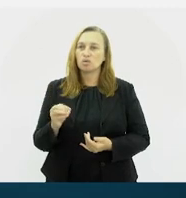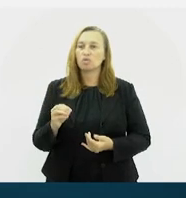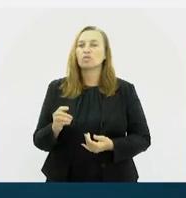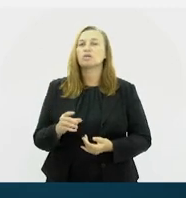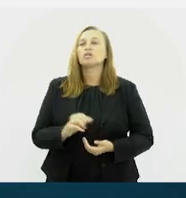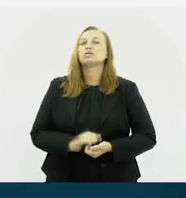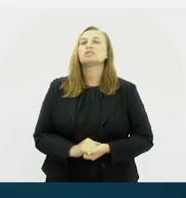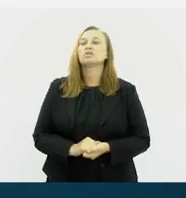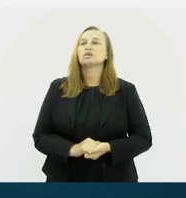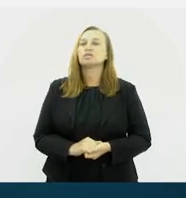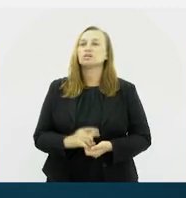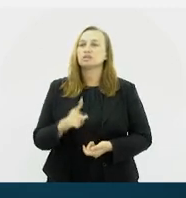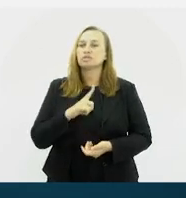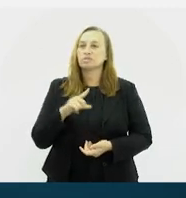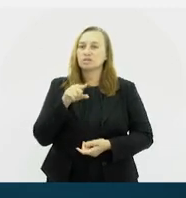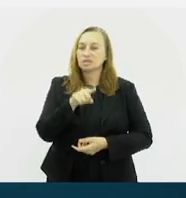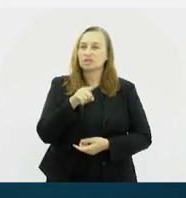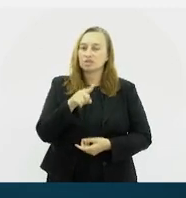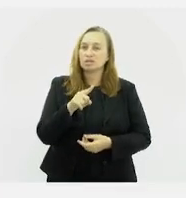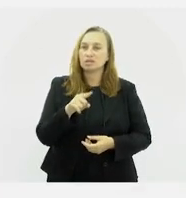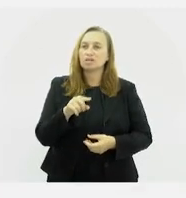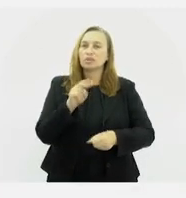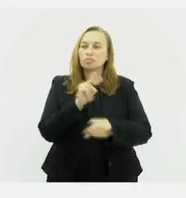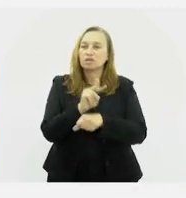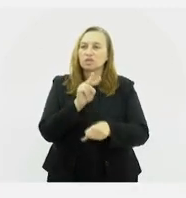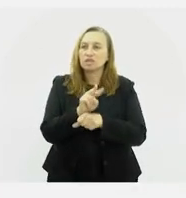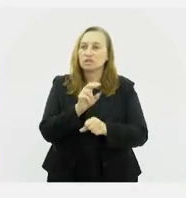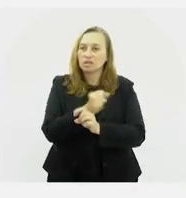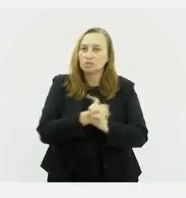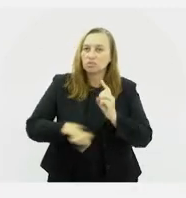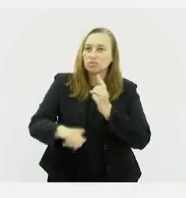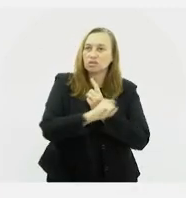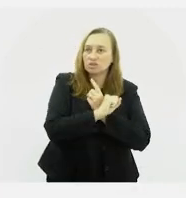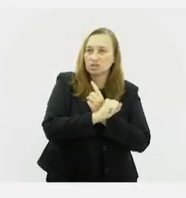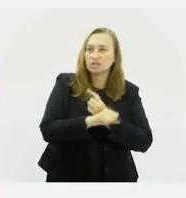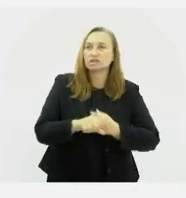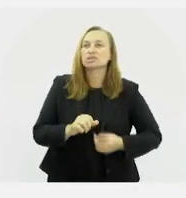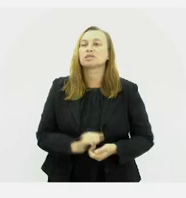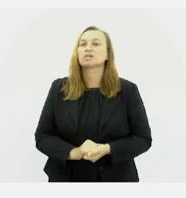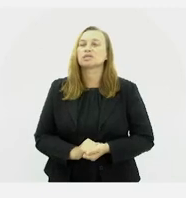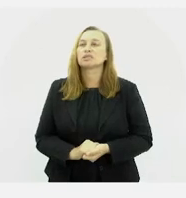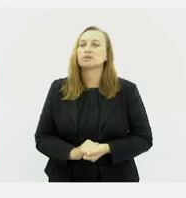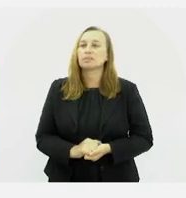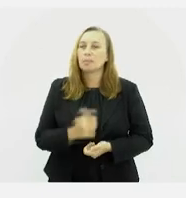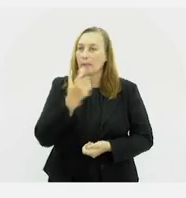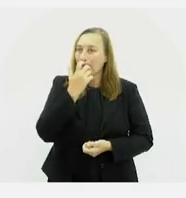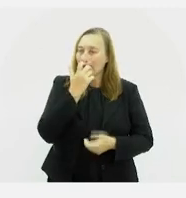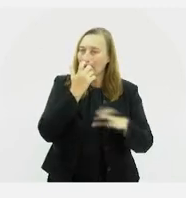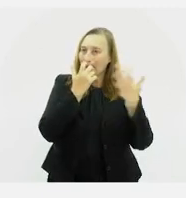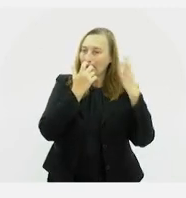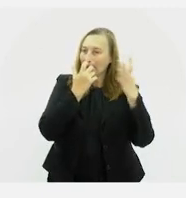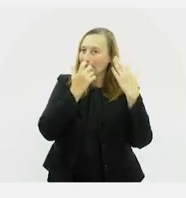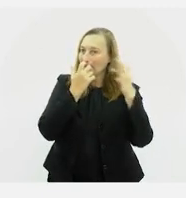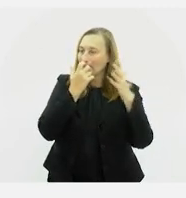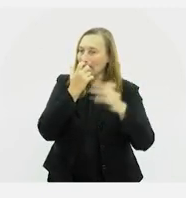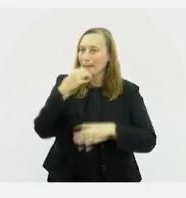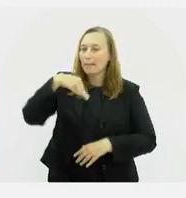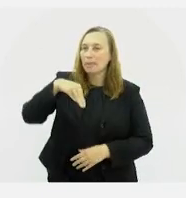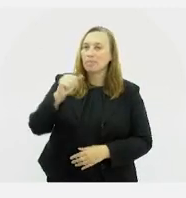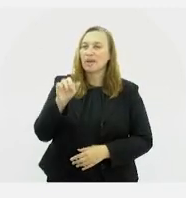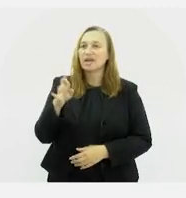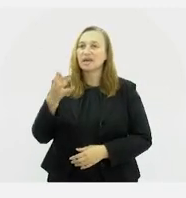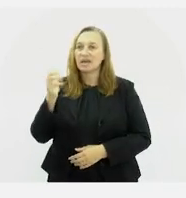ali o Departamento de Proteção Social, o DPES, cumprimento ali a Mariana. E dentro do